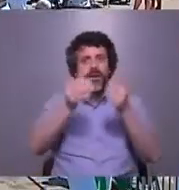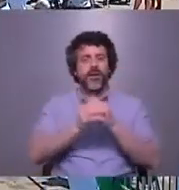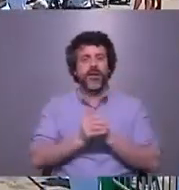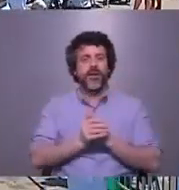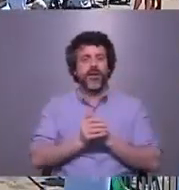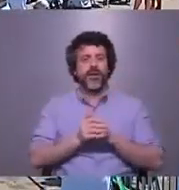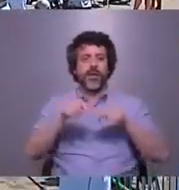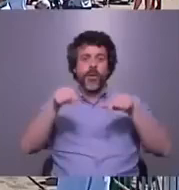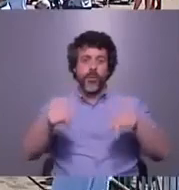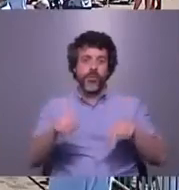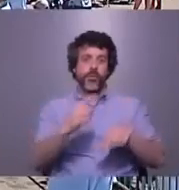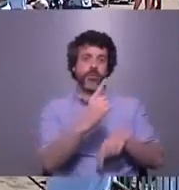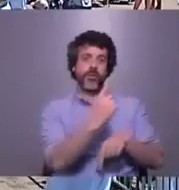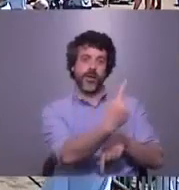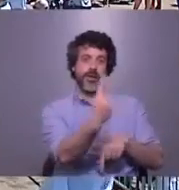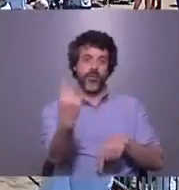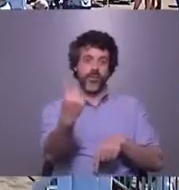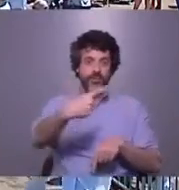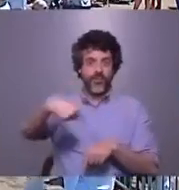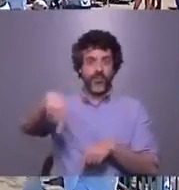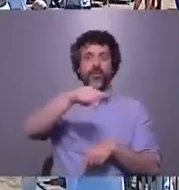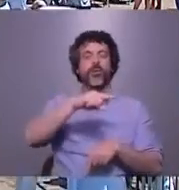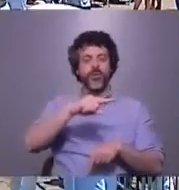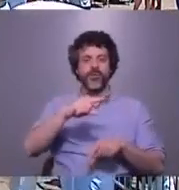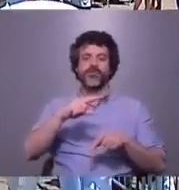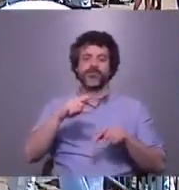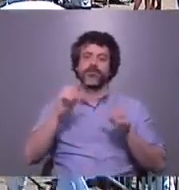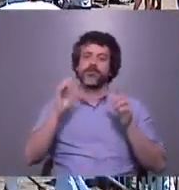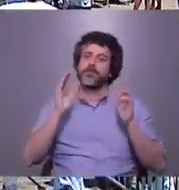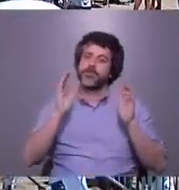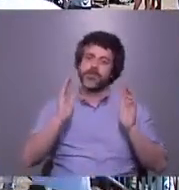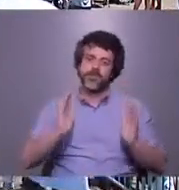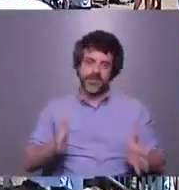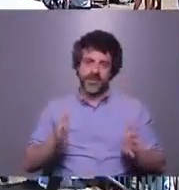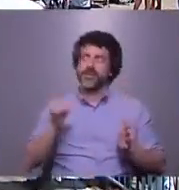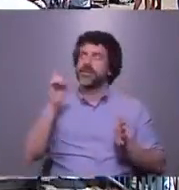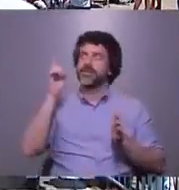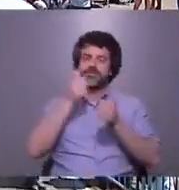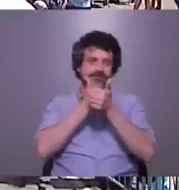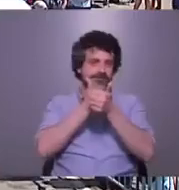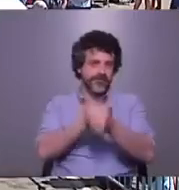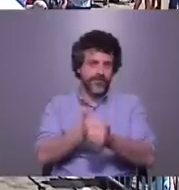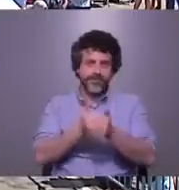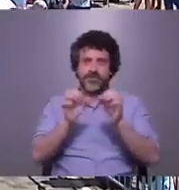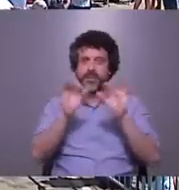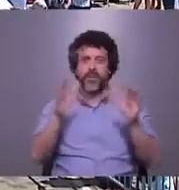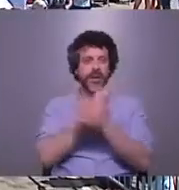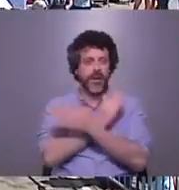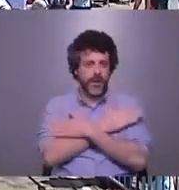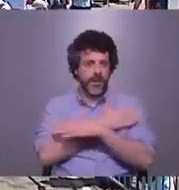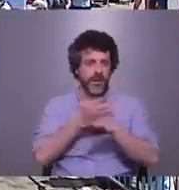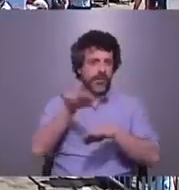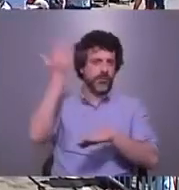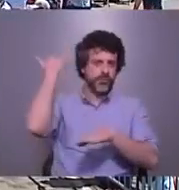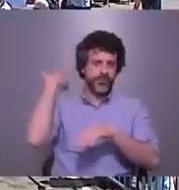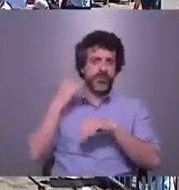Hoje, cada um de nós é chamado a responder com a mesma fidelidade dos apóstolos, com a